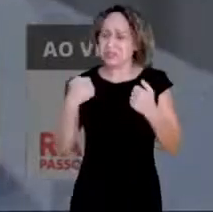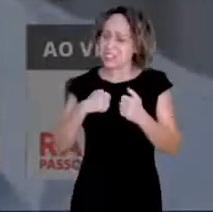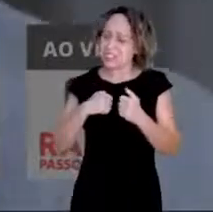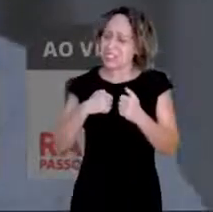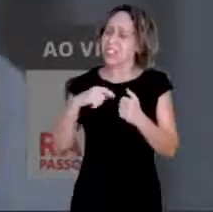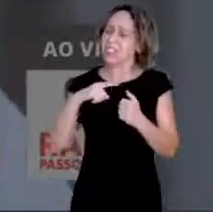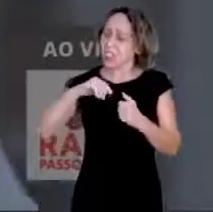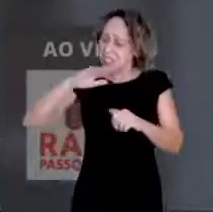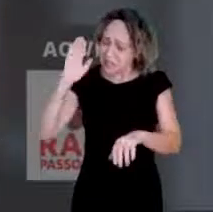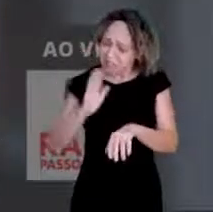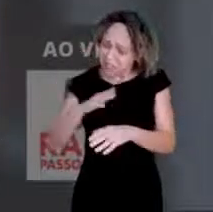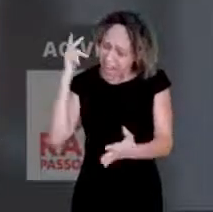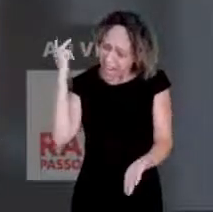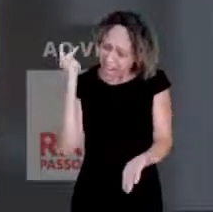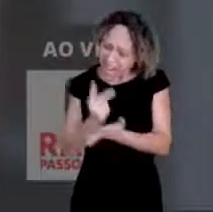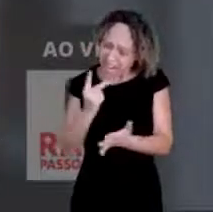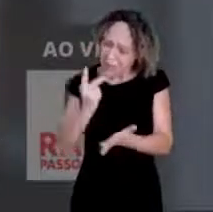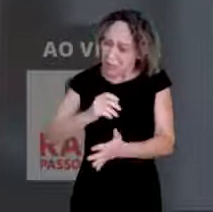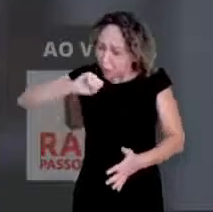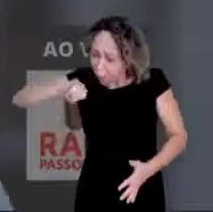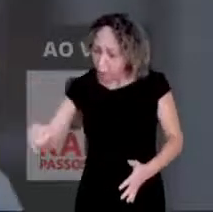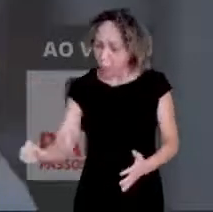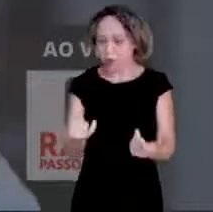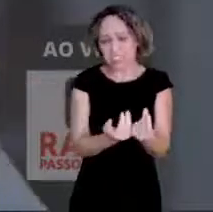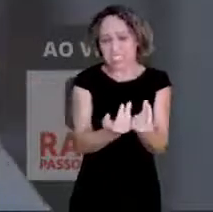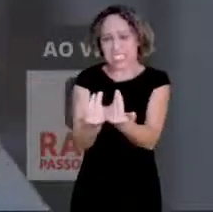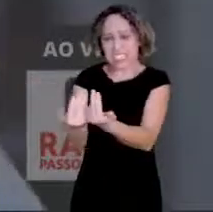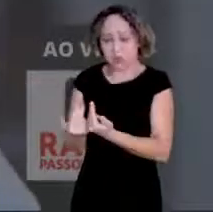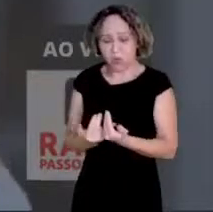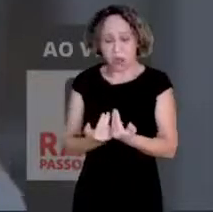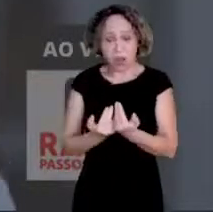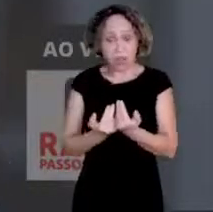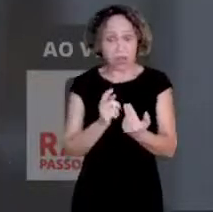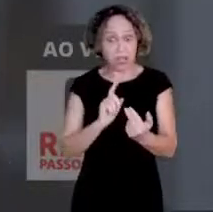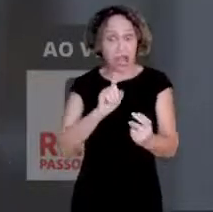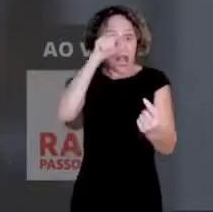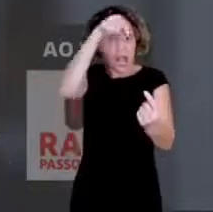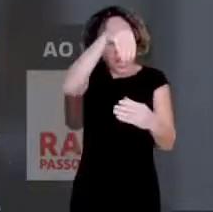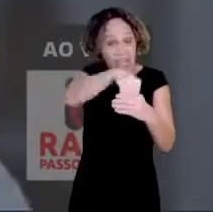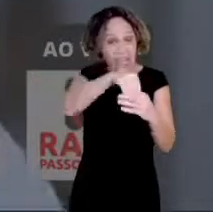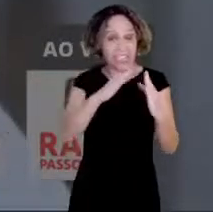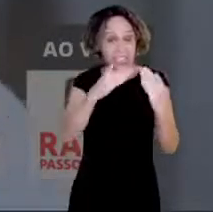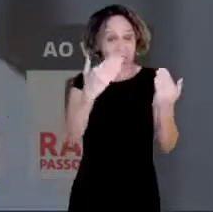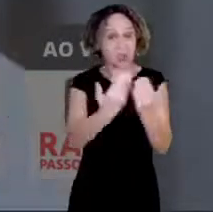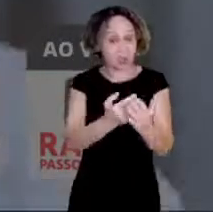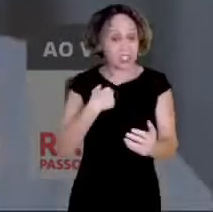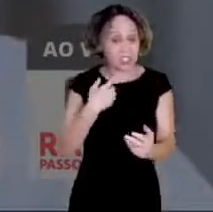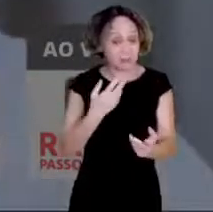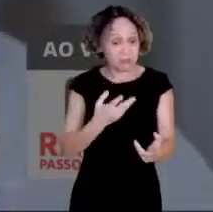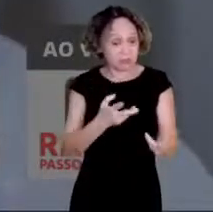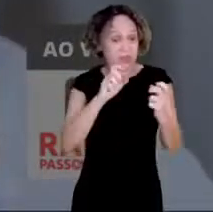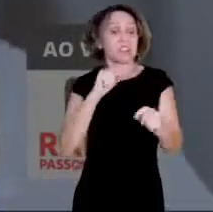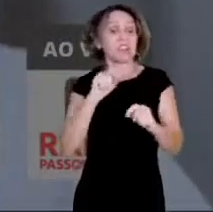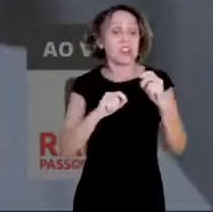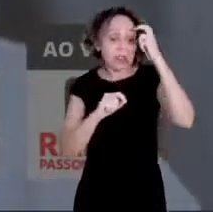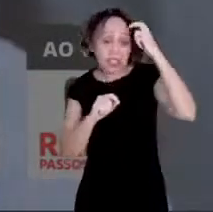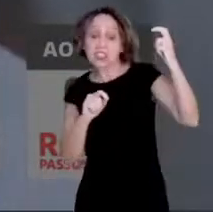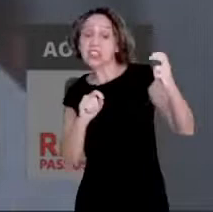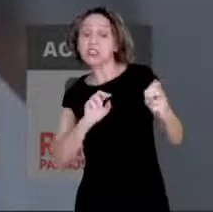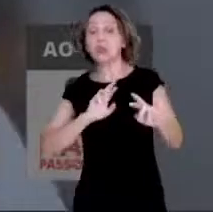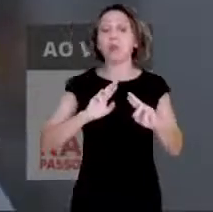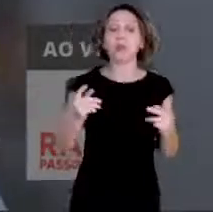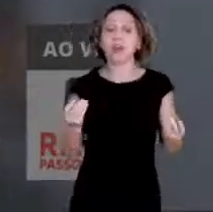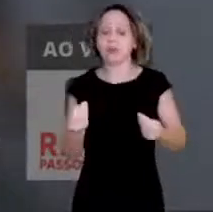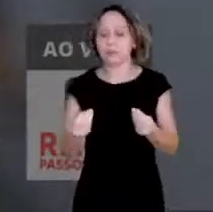Esse país tinha investimento em creche, no ensino fundamental. Esse país tinha muitas escolas técnicas. Esse país tinha